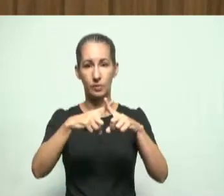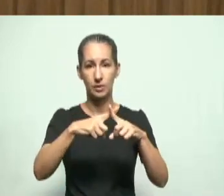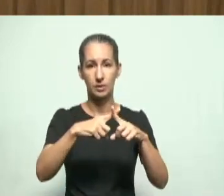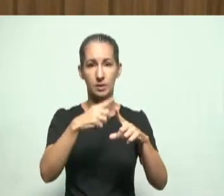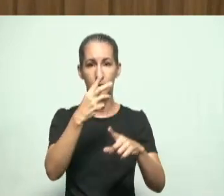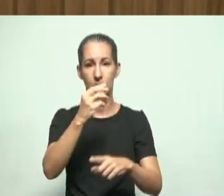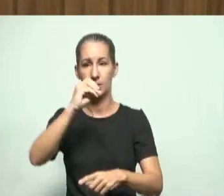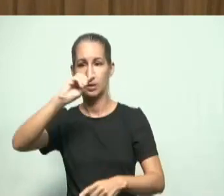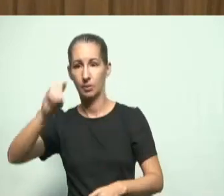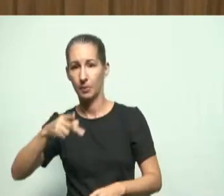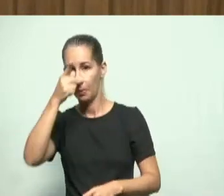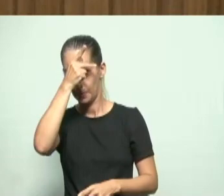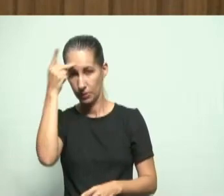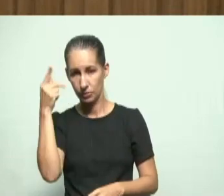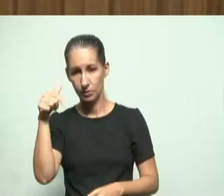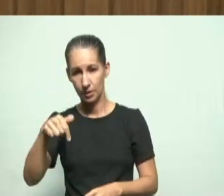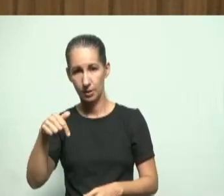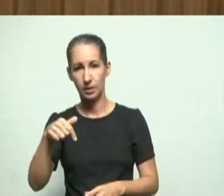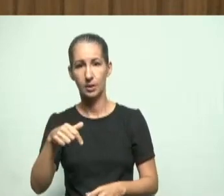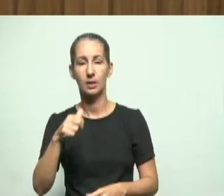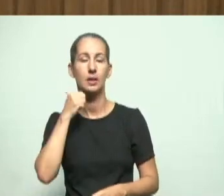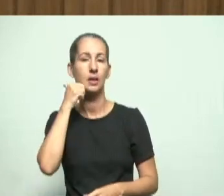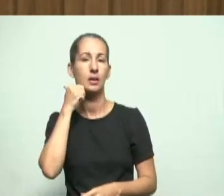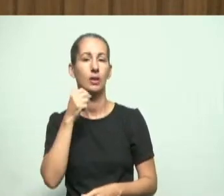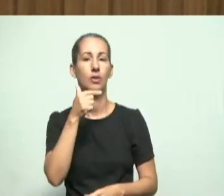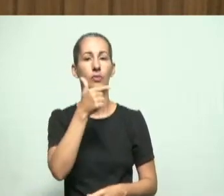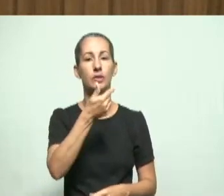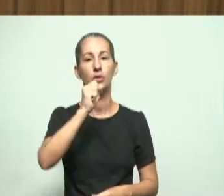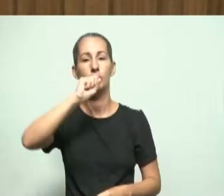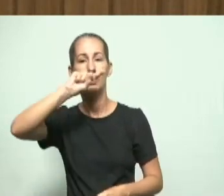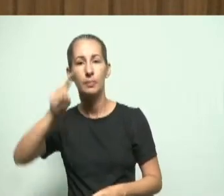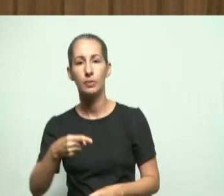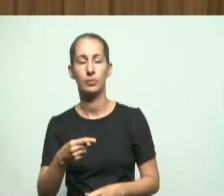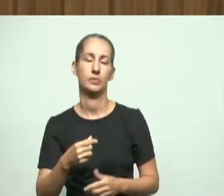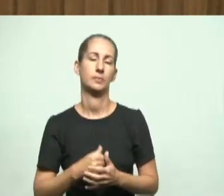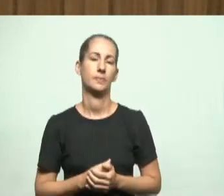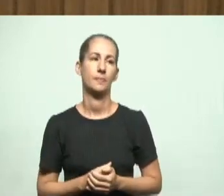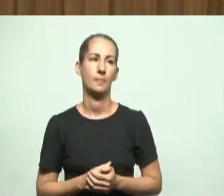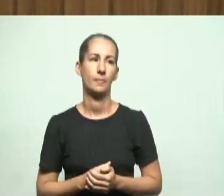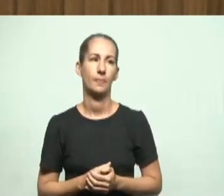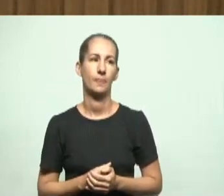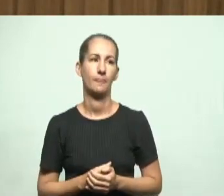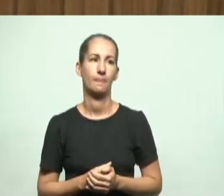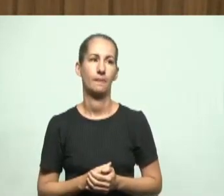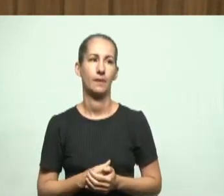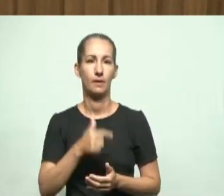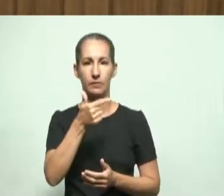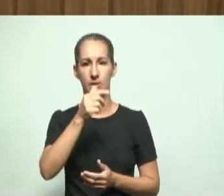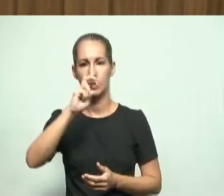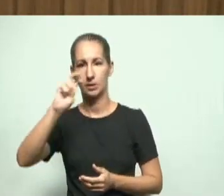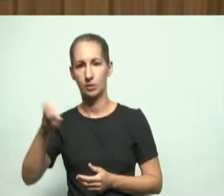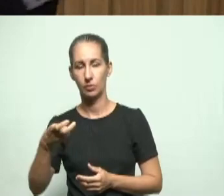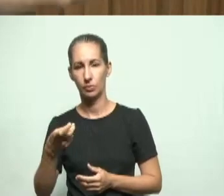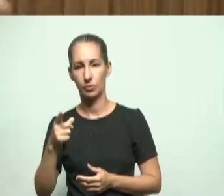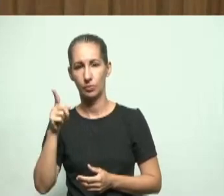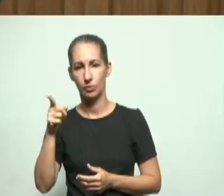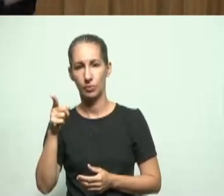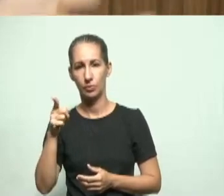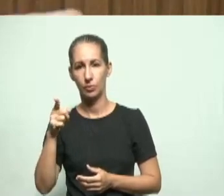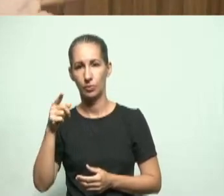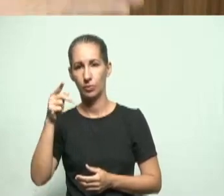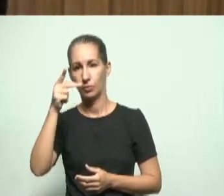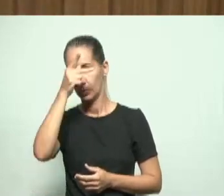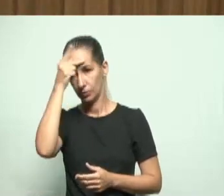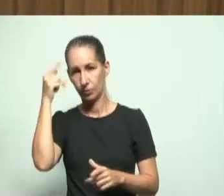mil, que é a quantidade de pessoas informais que tem em Natal, dá 28 milhões e 500. 25 milhões e 500 do empregado, se deixar de descontar, ele vai